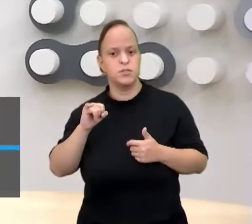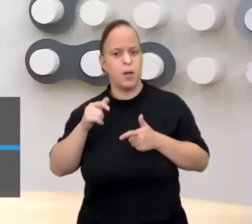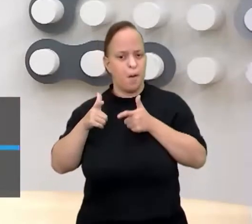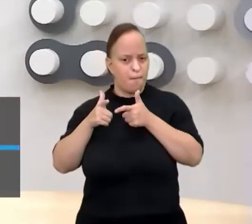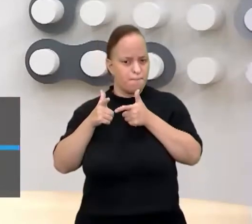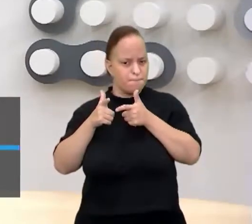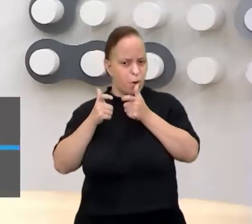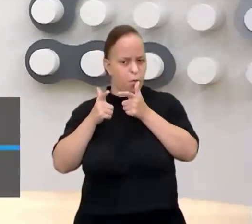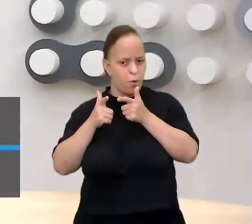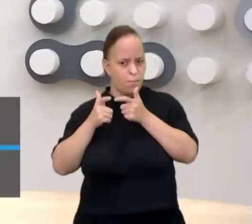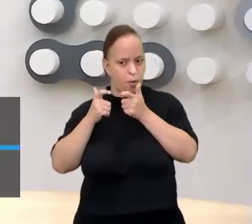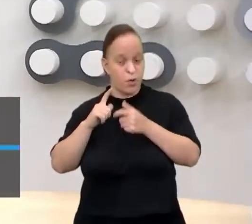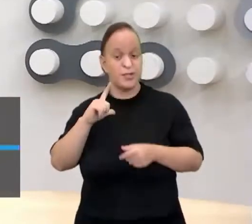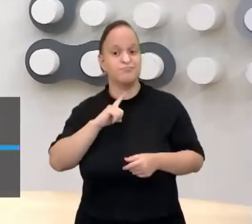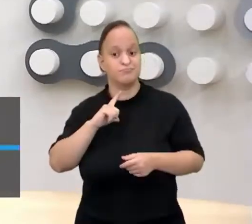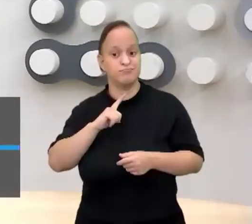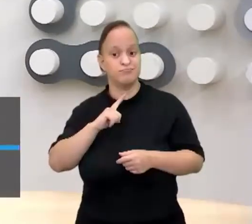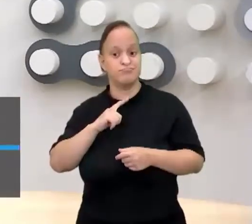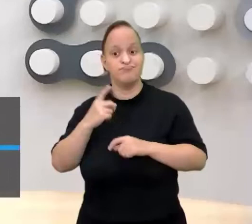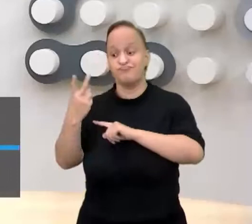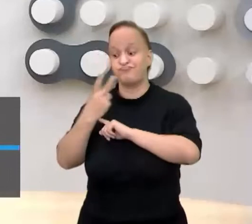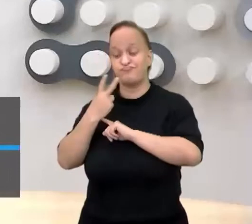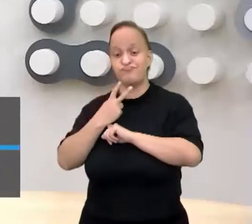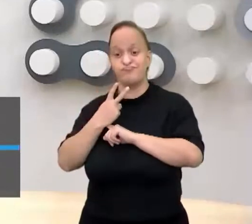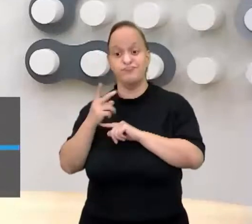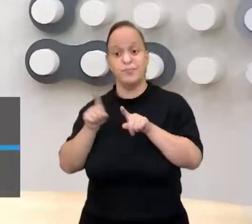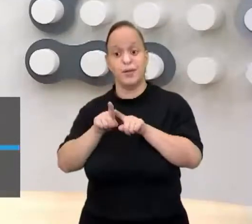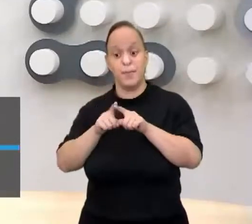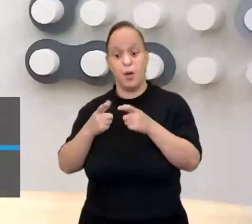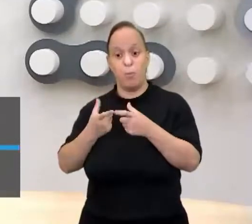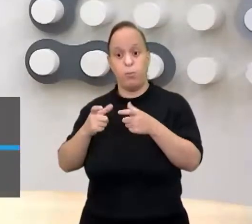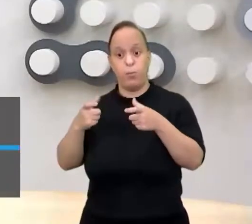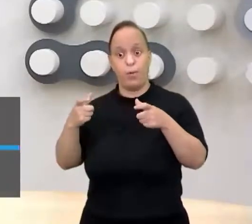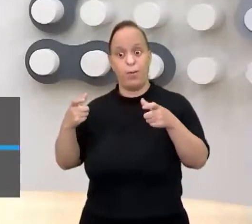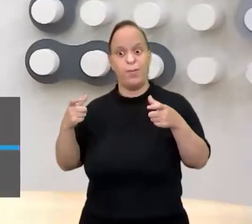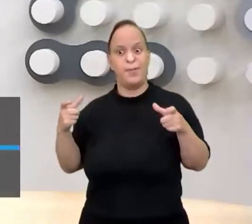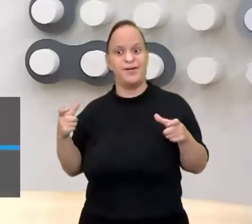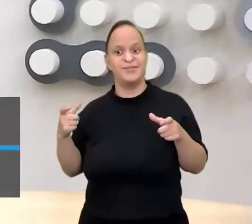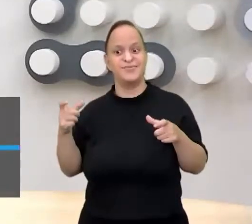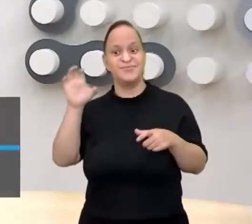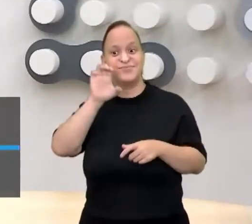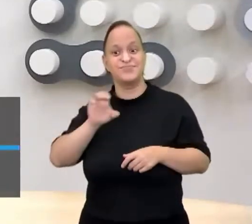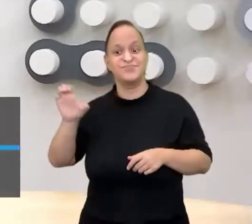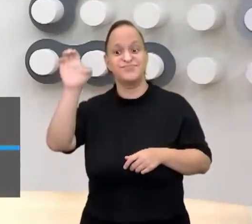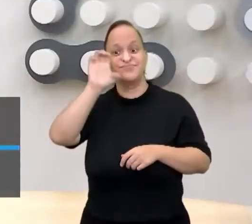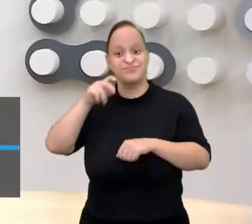também conseguiria ampliar o seu território. E muitos países da Europa queriam aumentar as suas